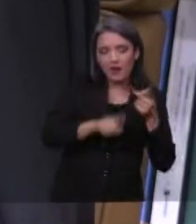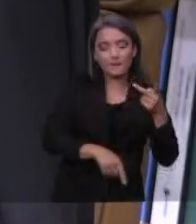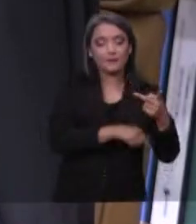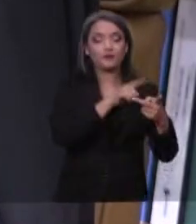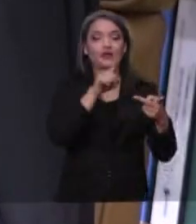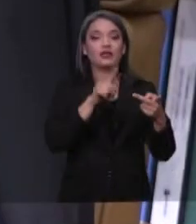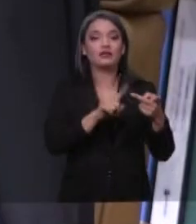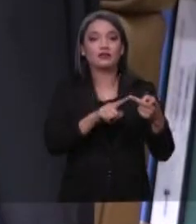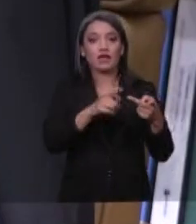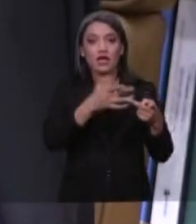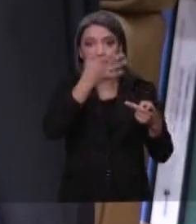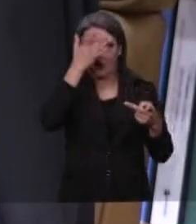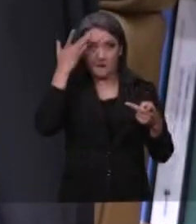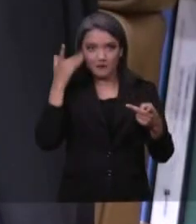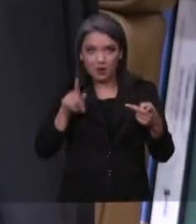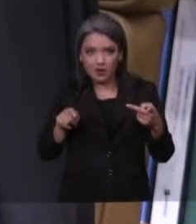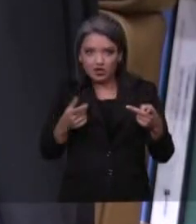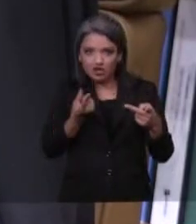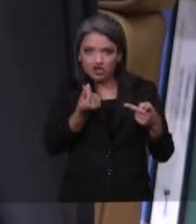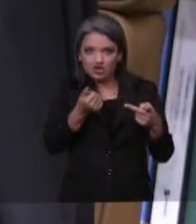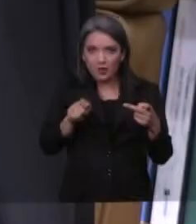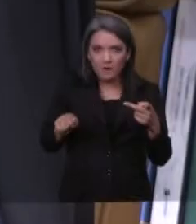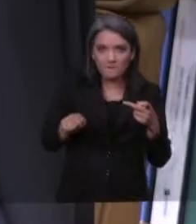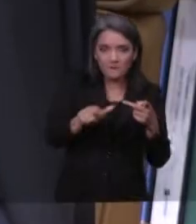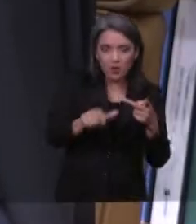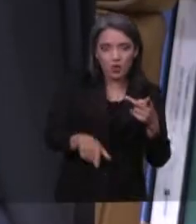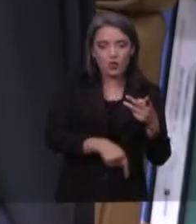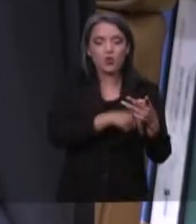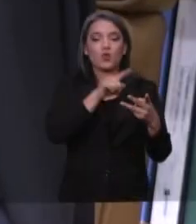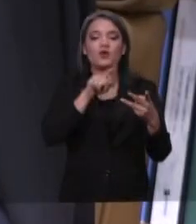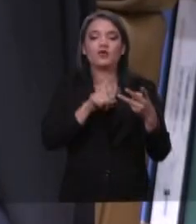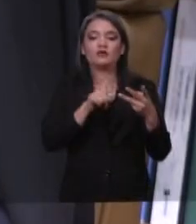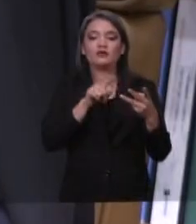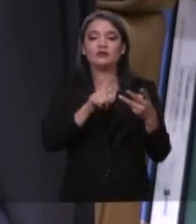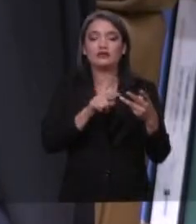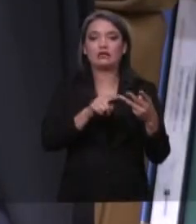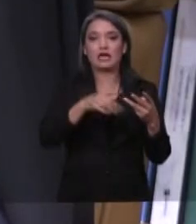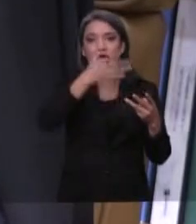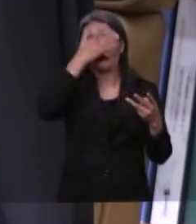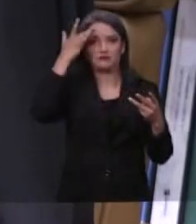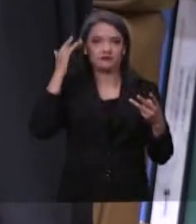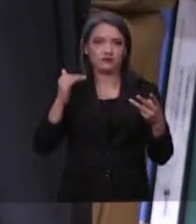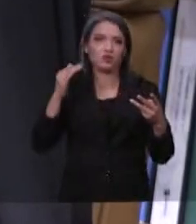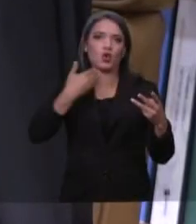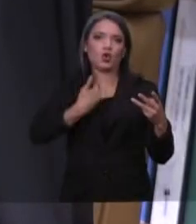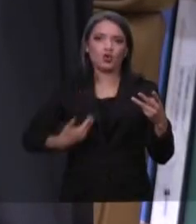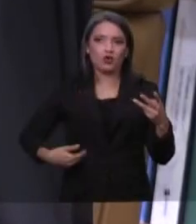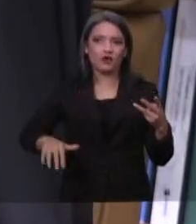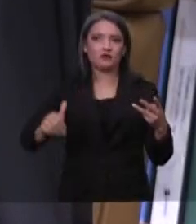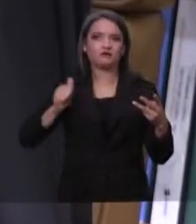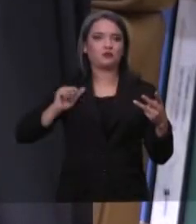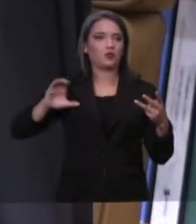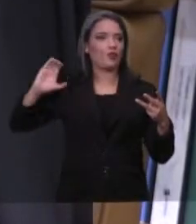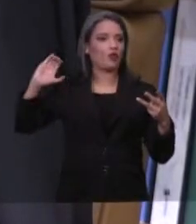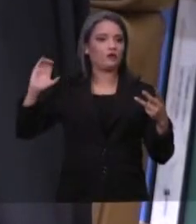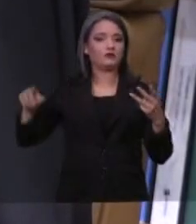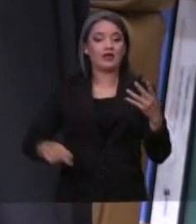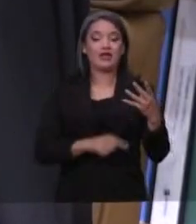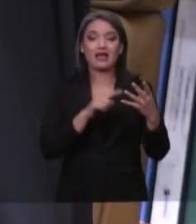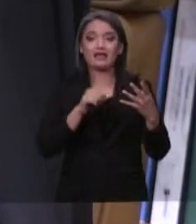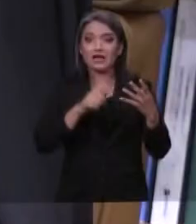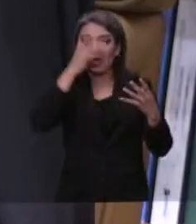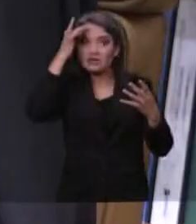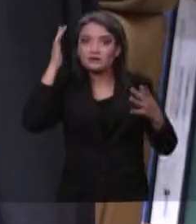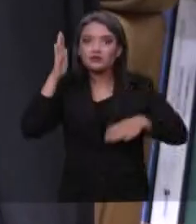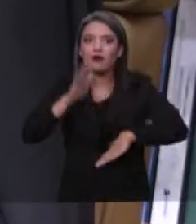dos financiadores, o núcleo das autoridades que se omitiram e o núcleo dos executores